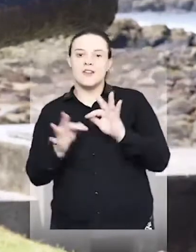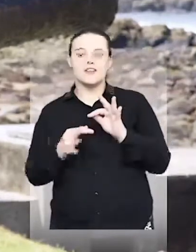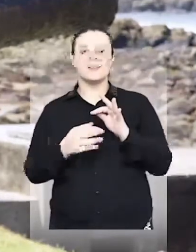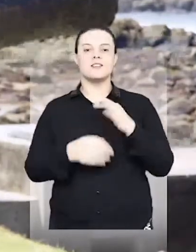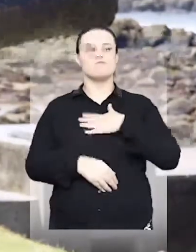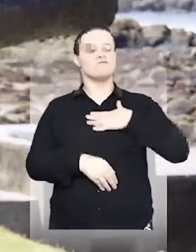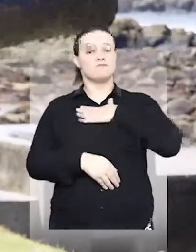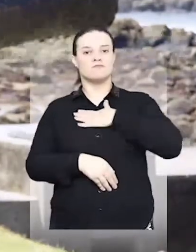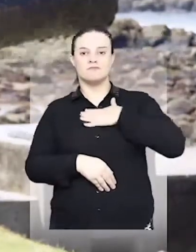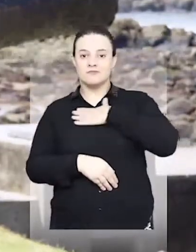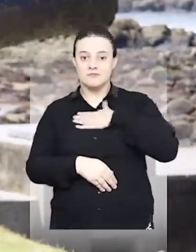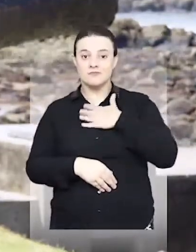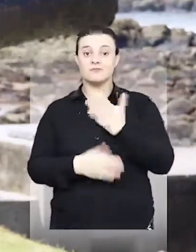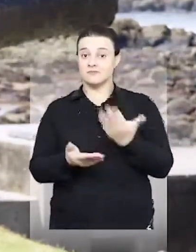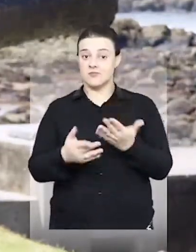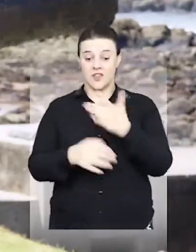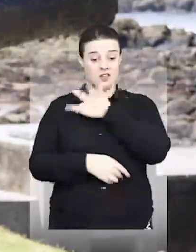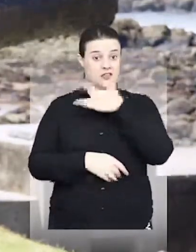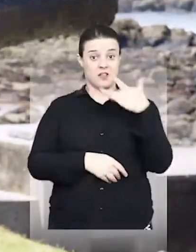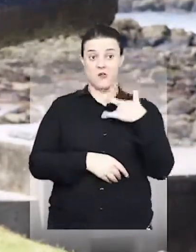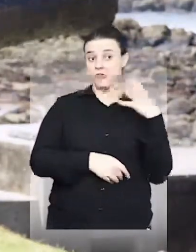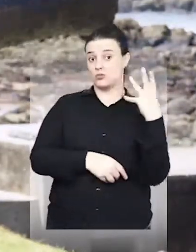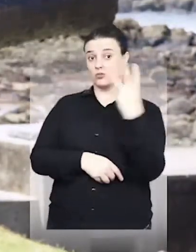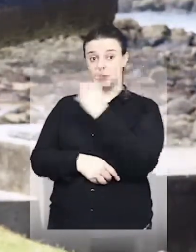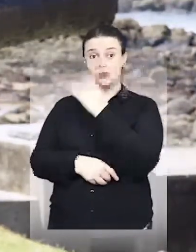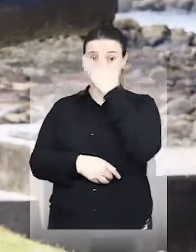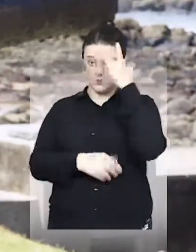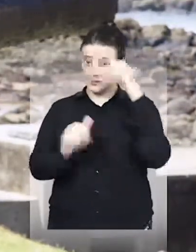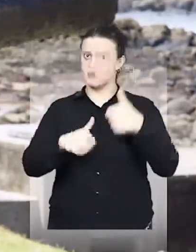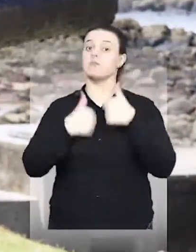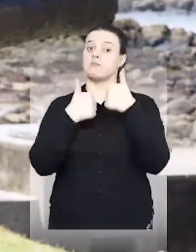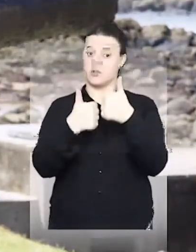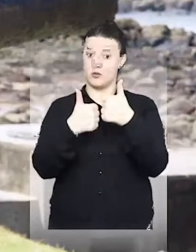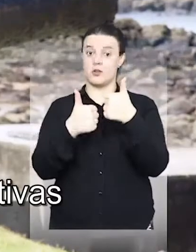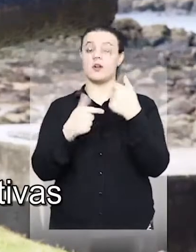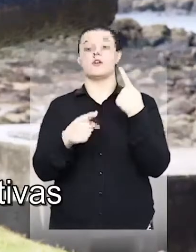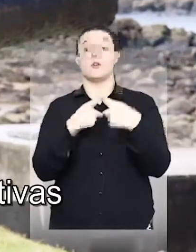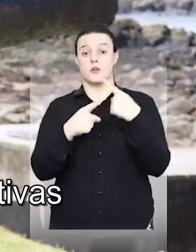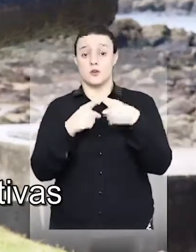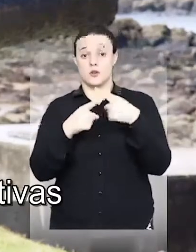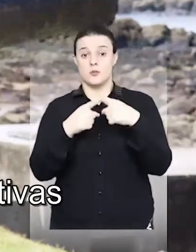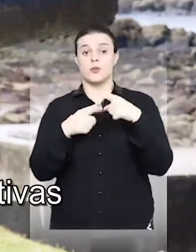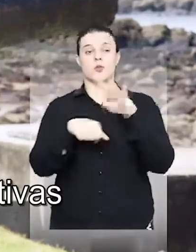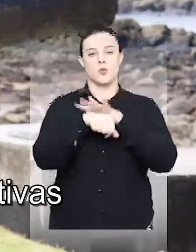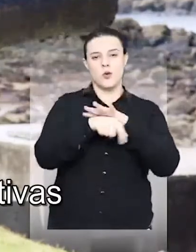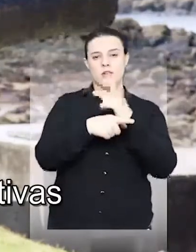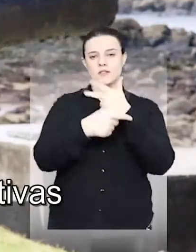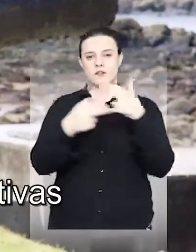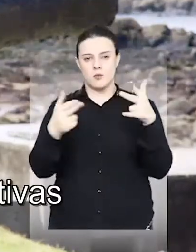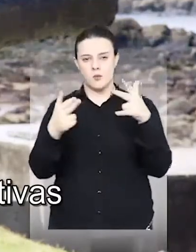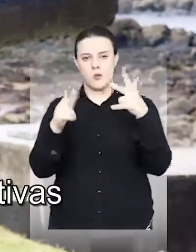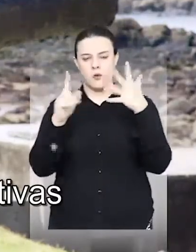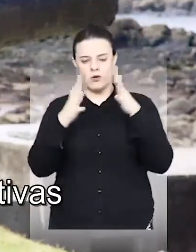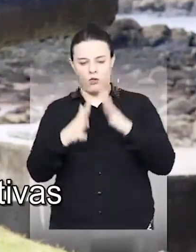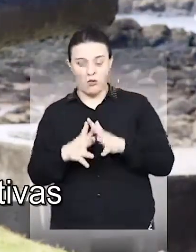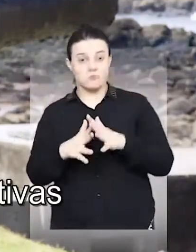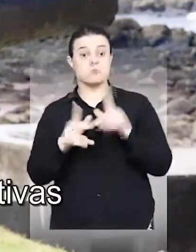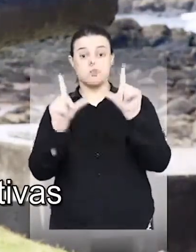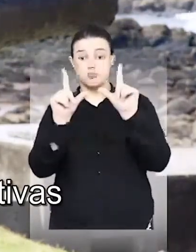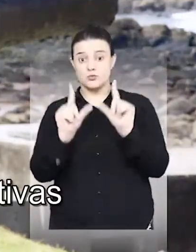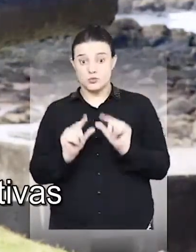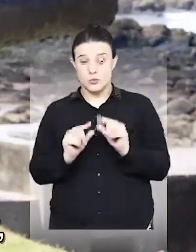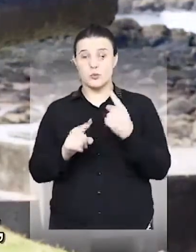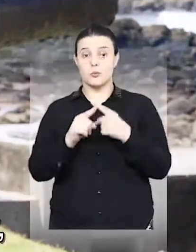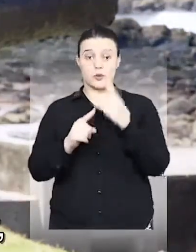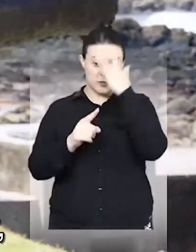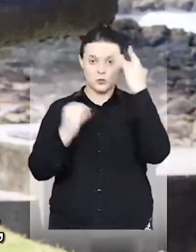mais disposto, a saúde pública ia melhorar, porque as doenças crônico-degenerativas iam diminuir